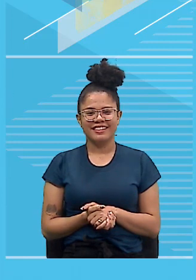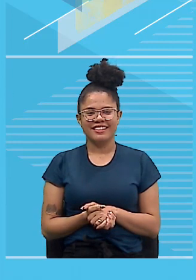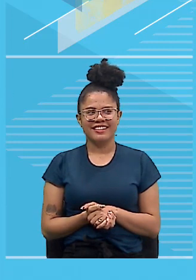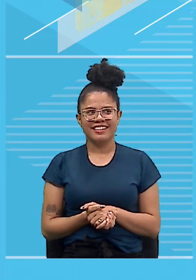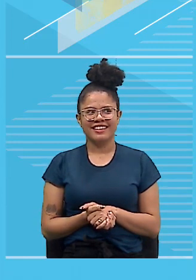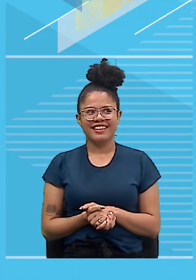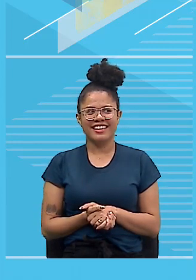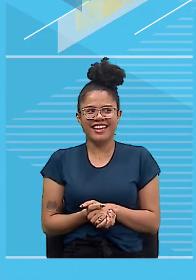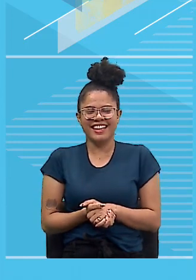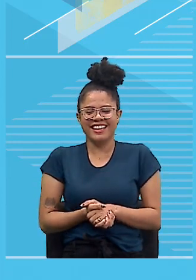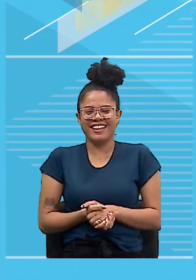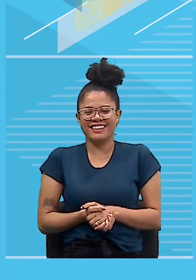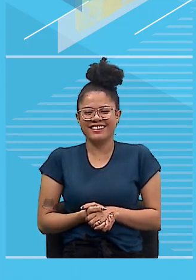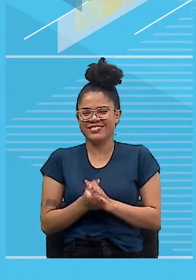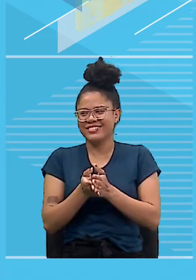e os intérpretes